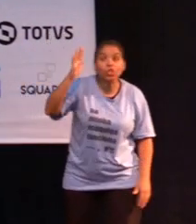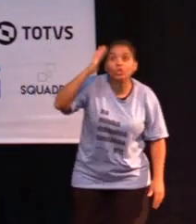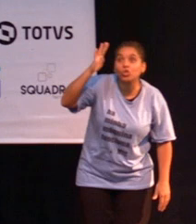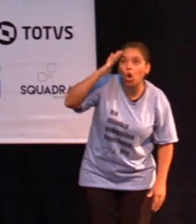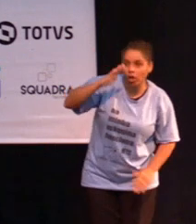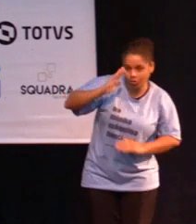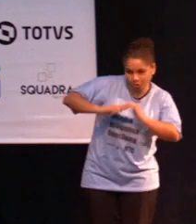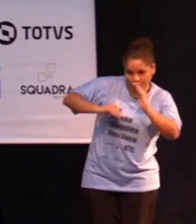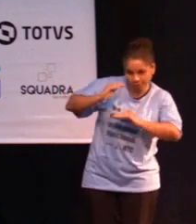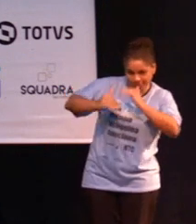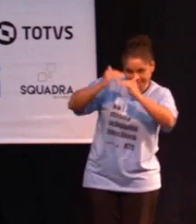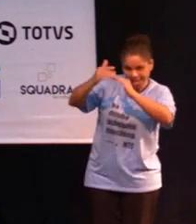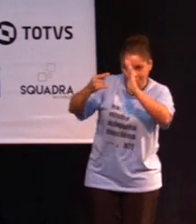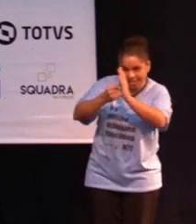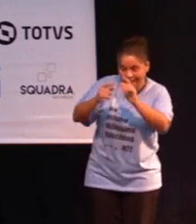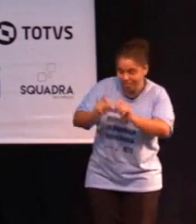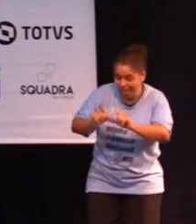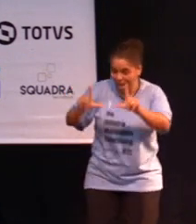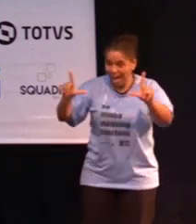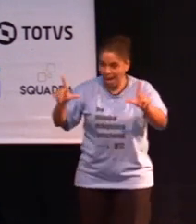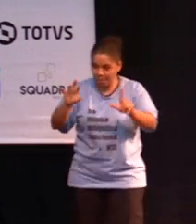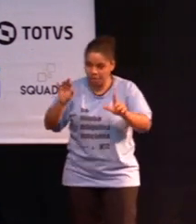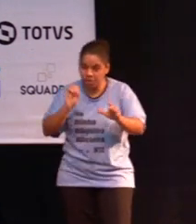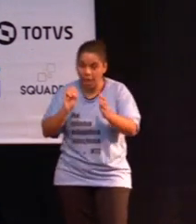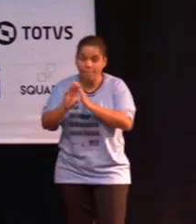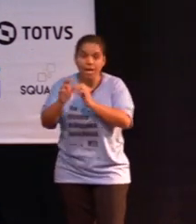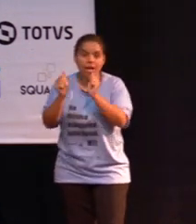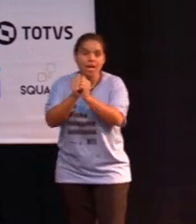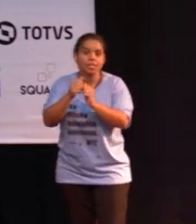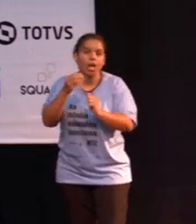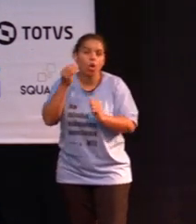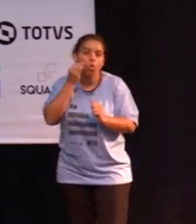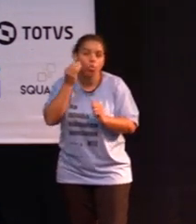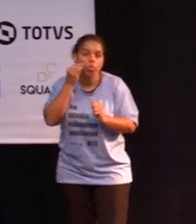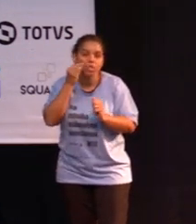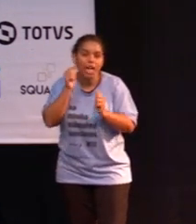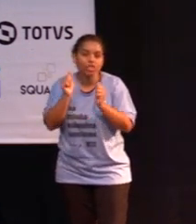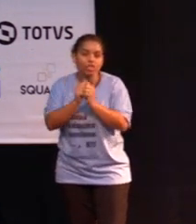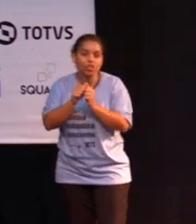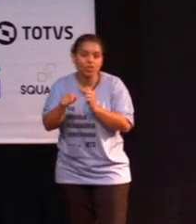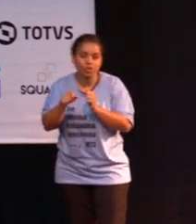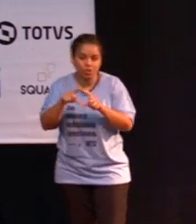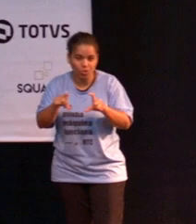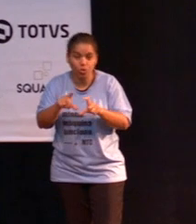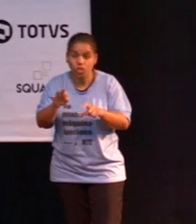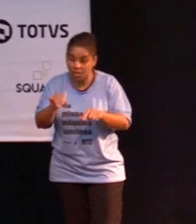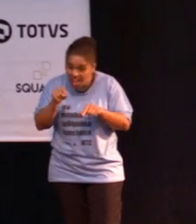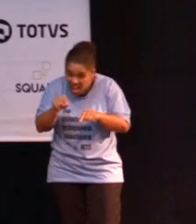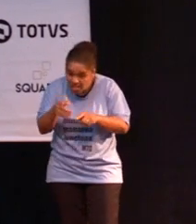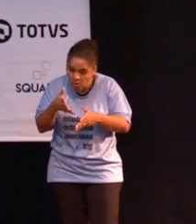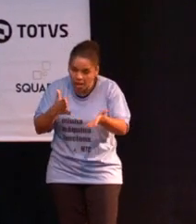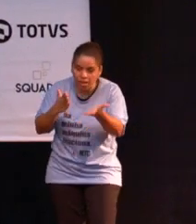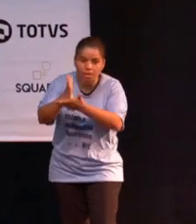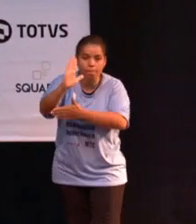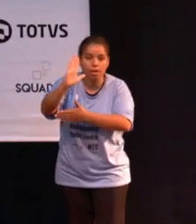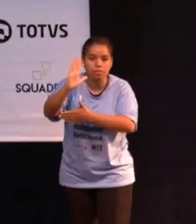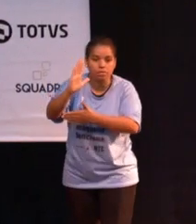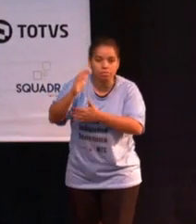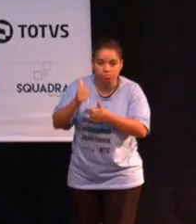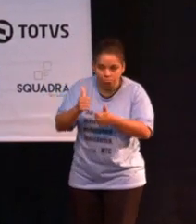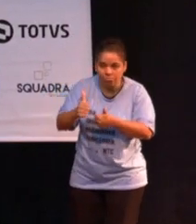quando foi abrir o tíquete ele já mandou o teste no tíquete ele falasse isso aqui que eu quero que passe